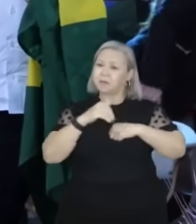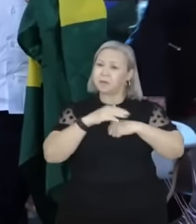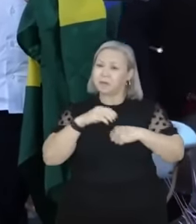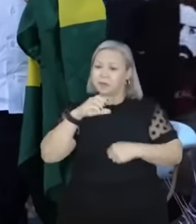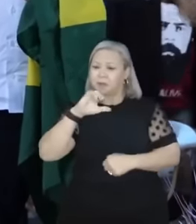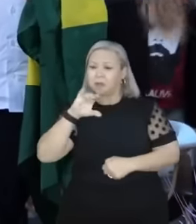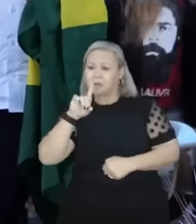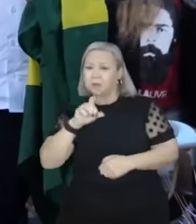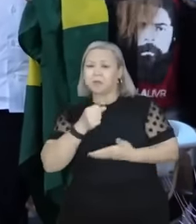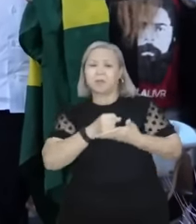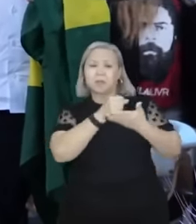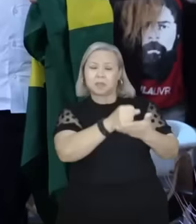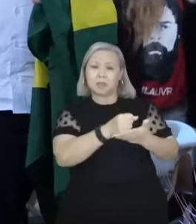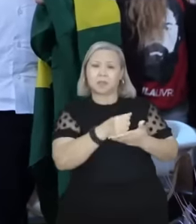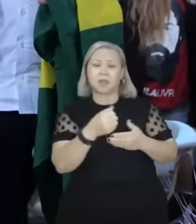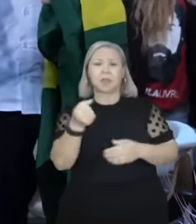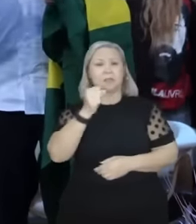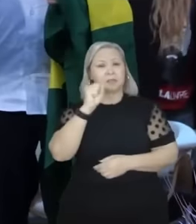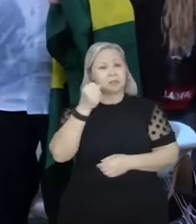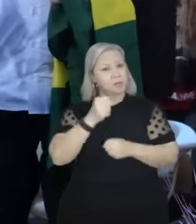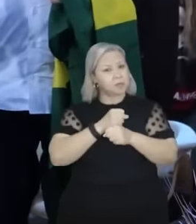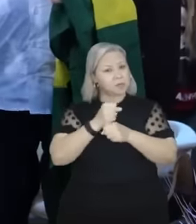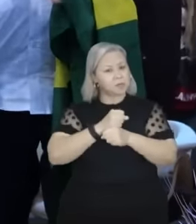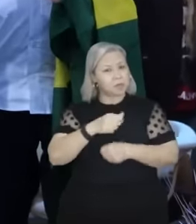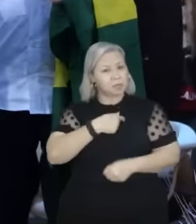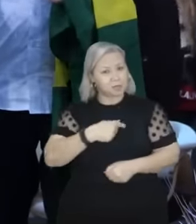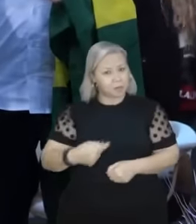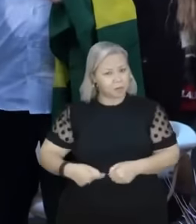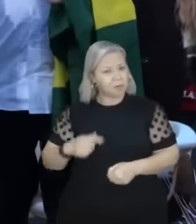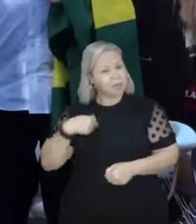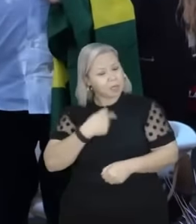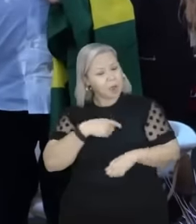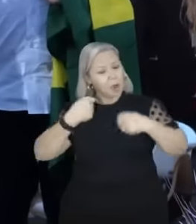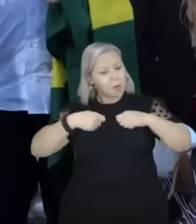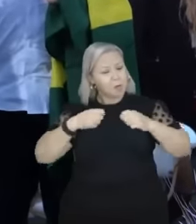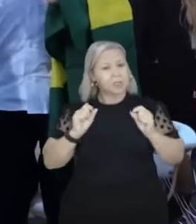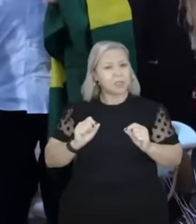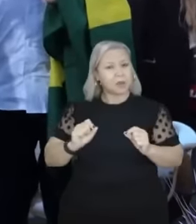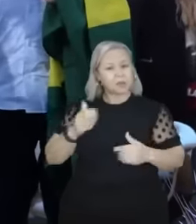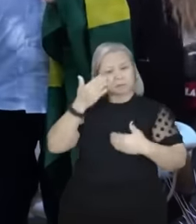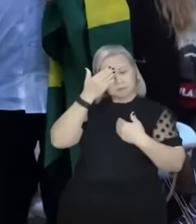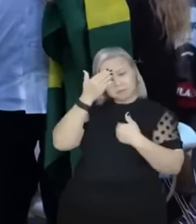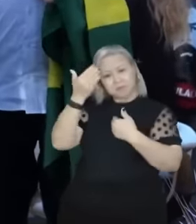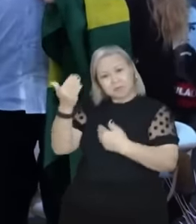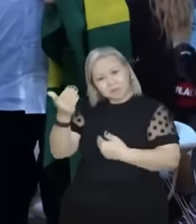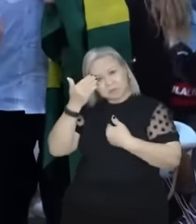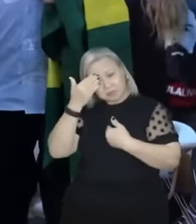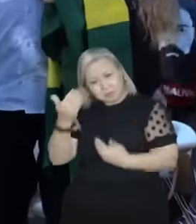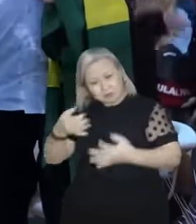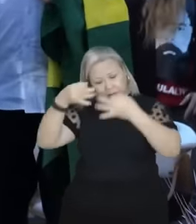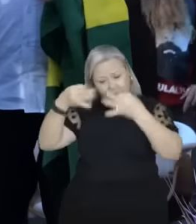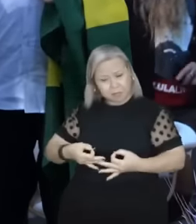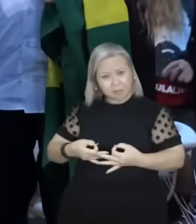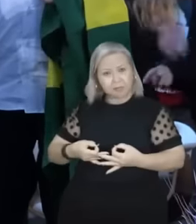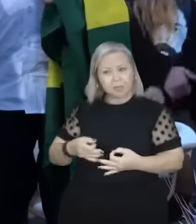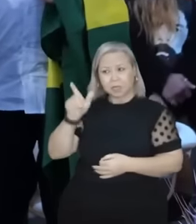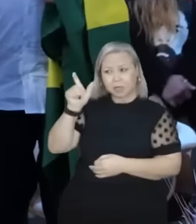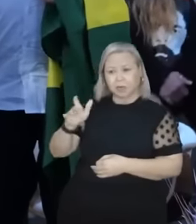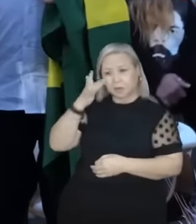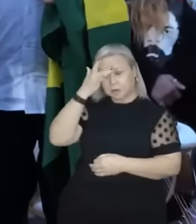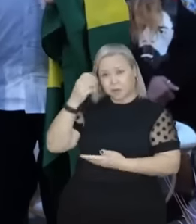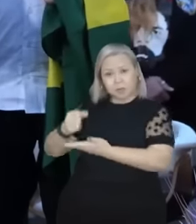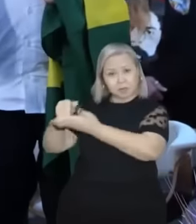de governo. E a gente tem que ser leal a quem é leal com a gente. A gente tem que ser companheiro de quem foi